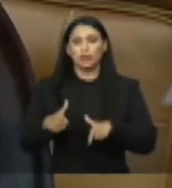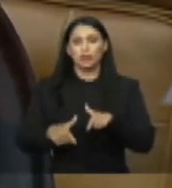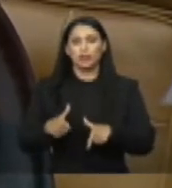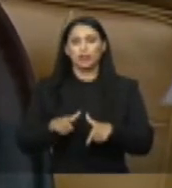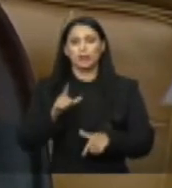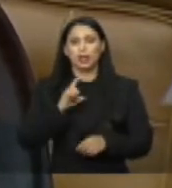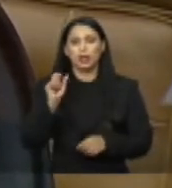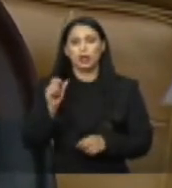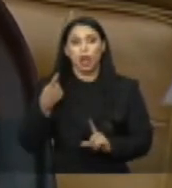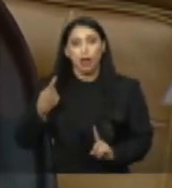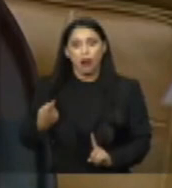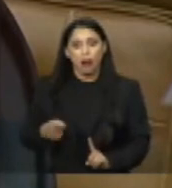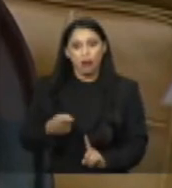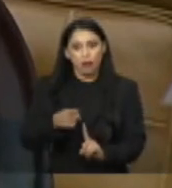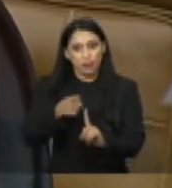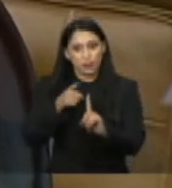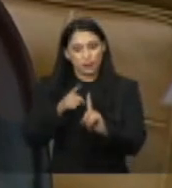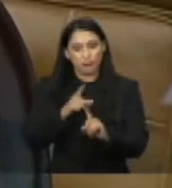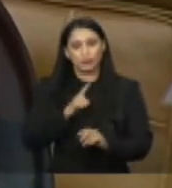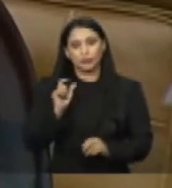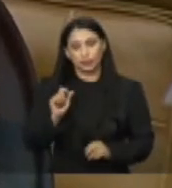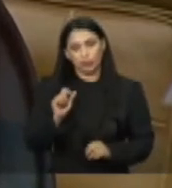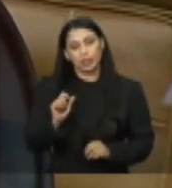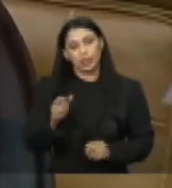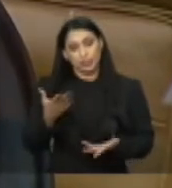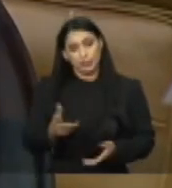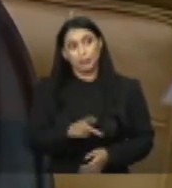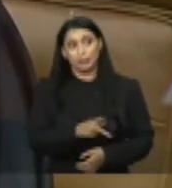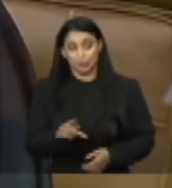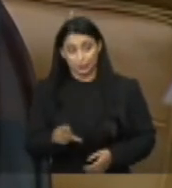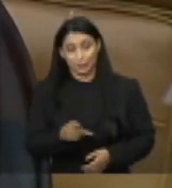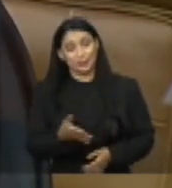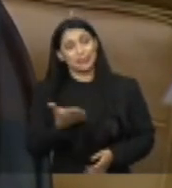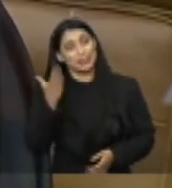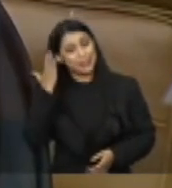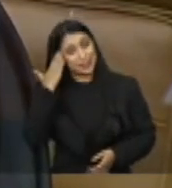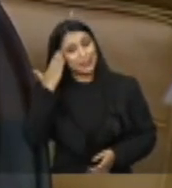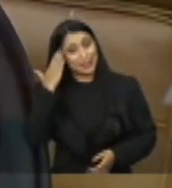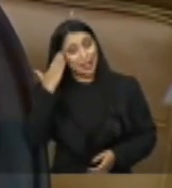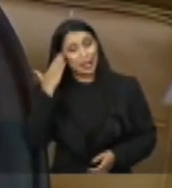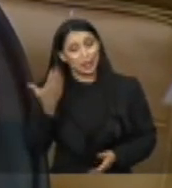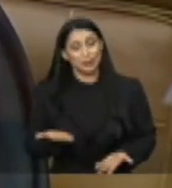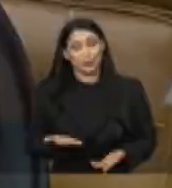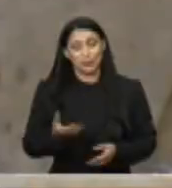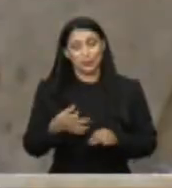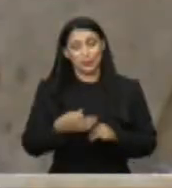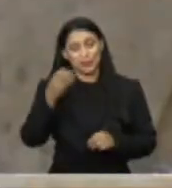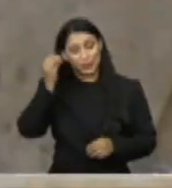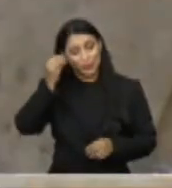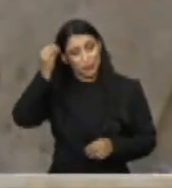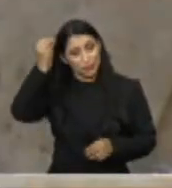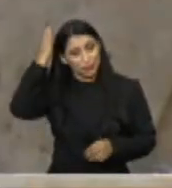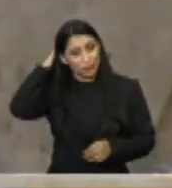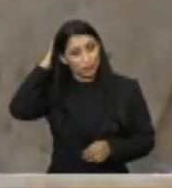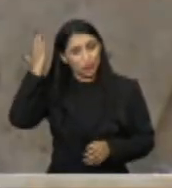de um imenso desafio, como bem Vossa Excelência pode atestar, ministro Fux. Mas